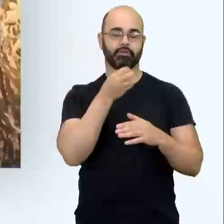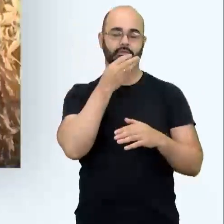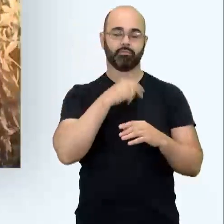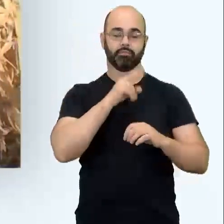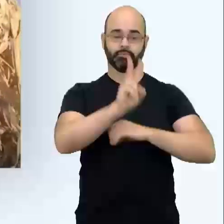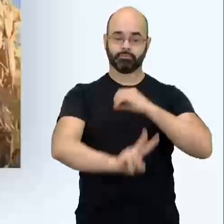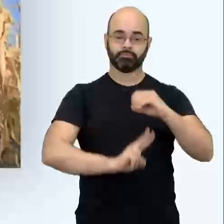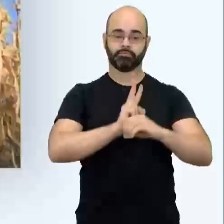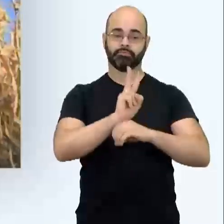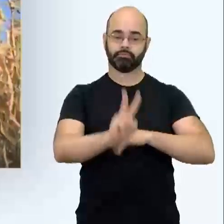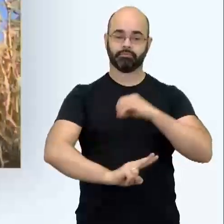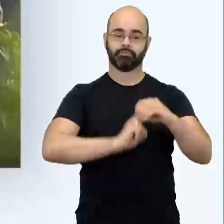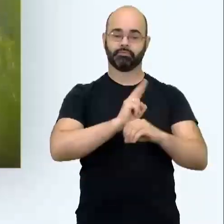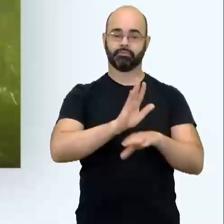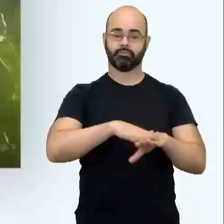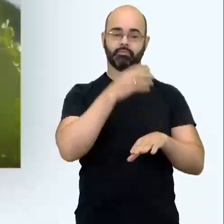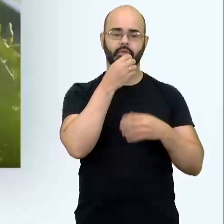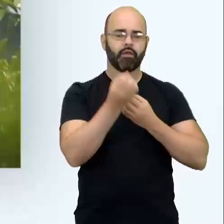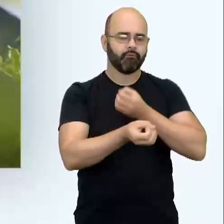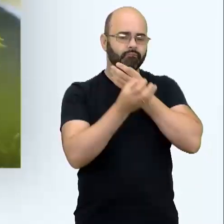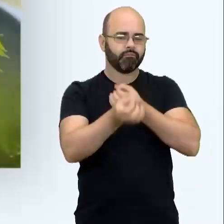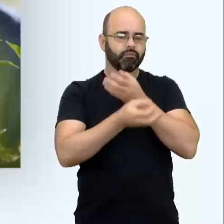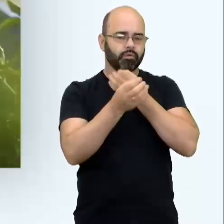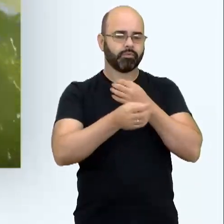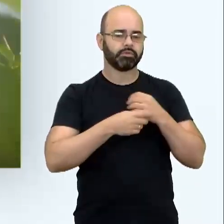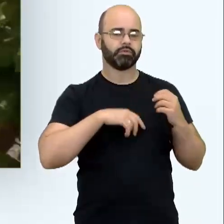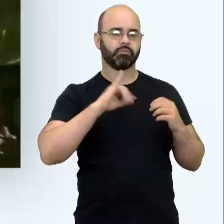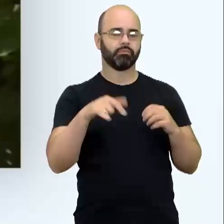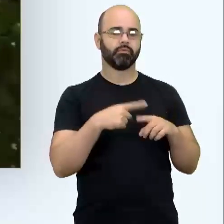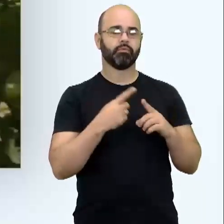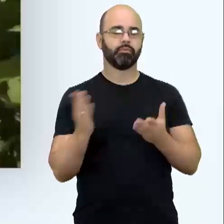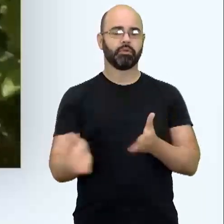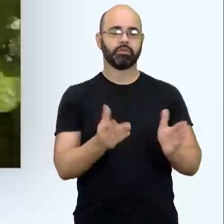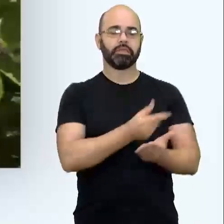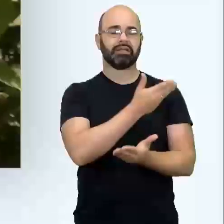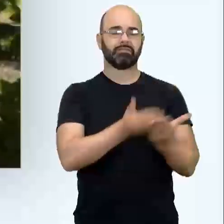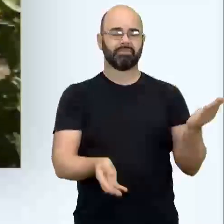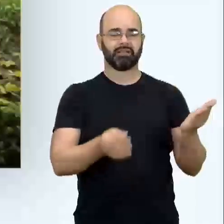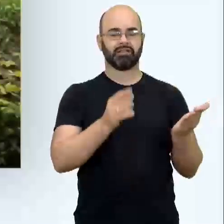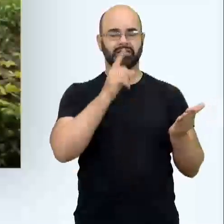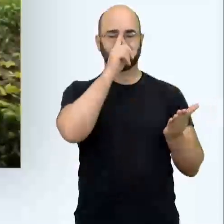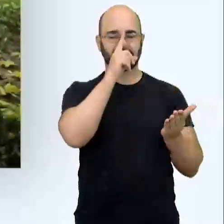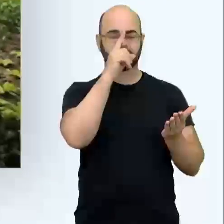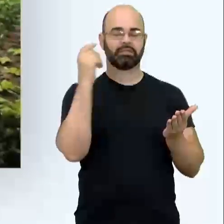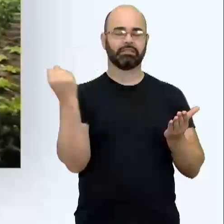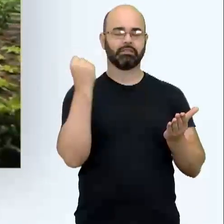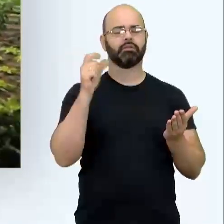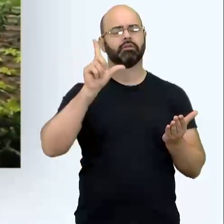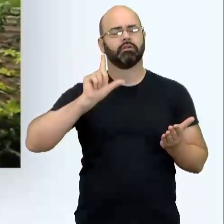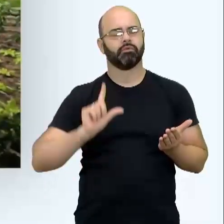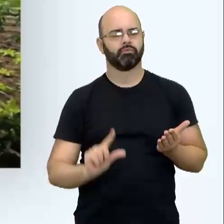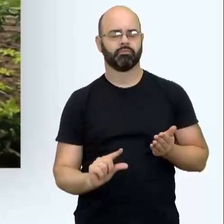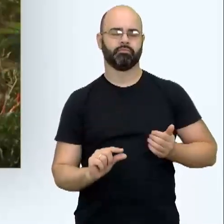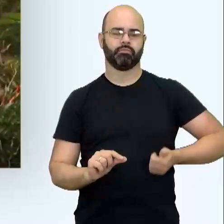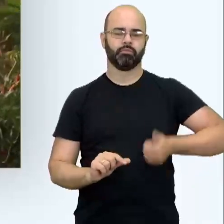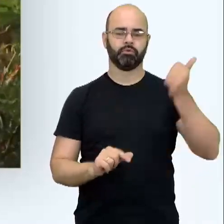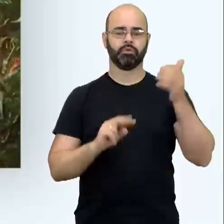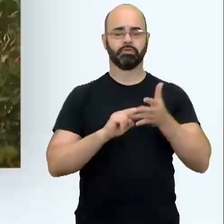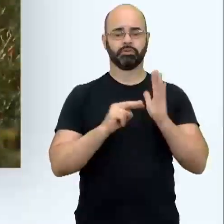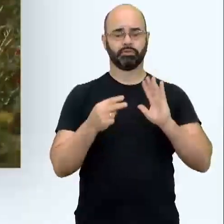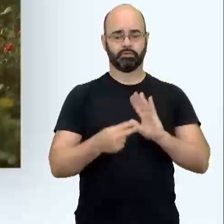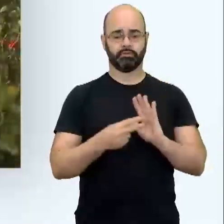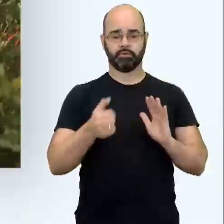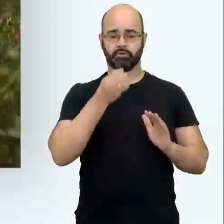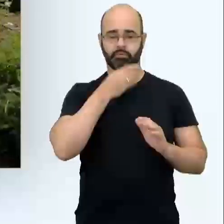os dados do Pronasolos, os riscos de perda de produção são muito menores. E isso pode se traduzir em melhores condições